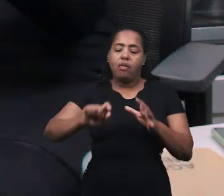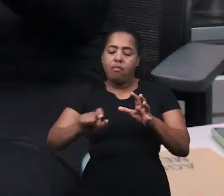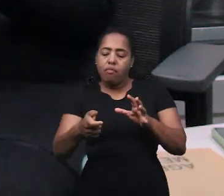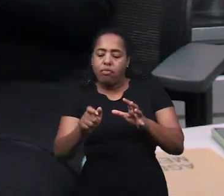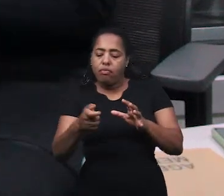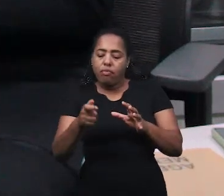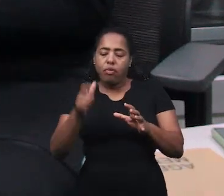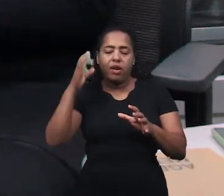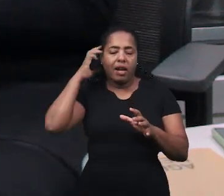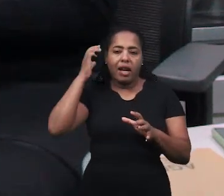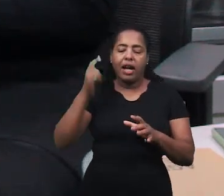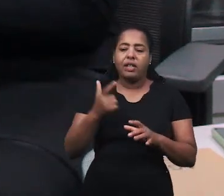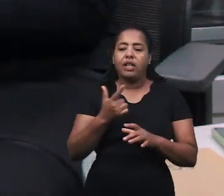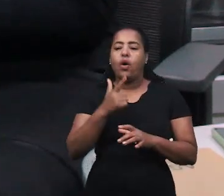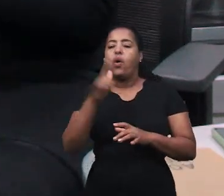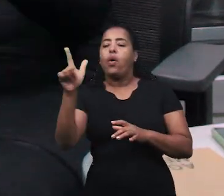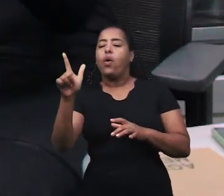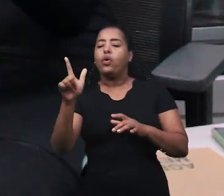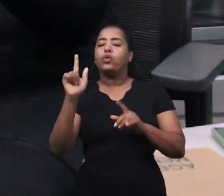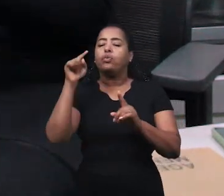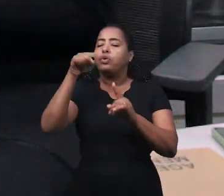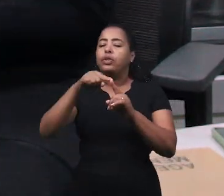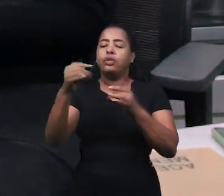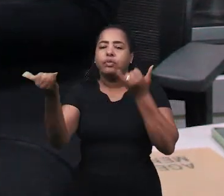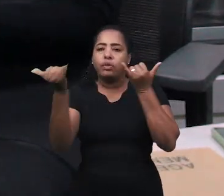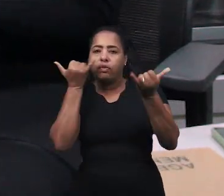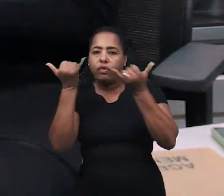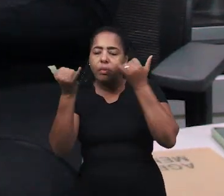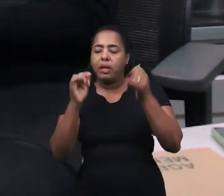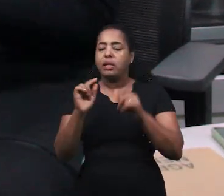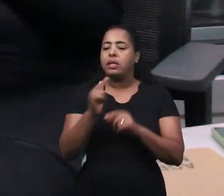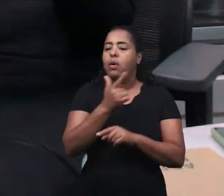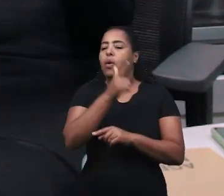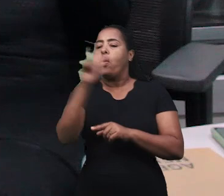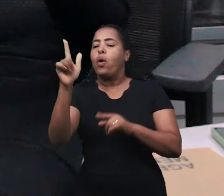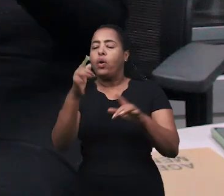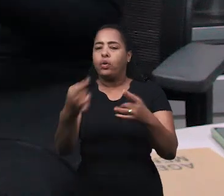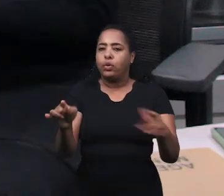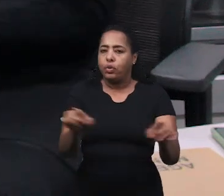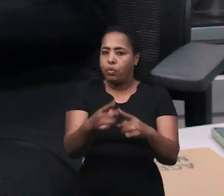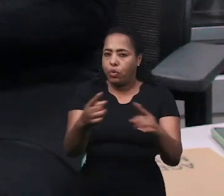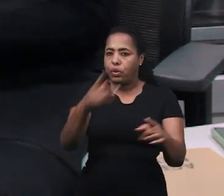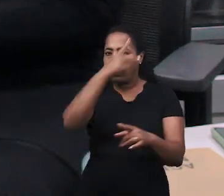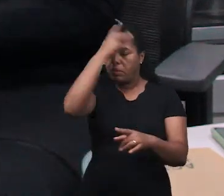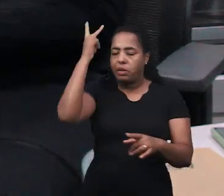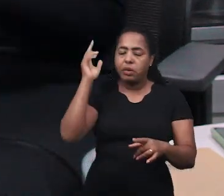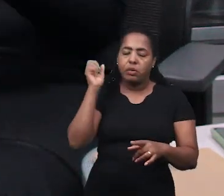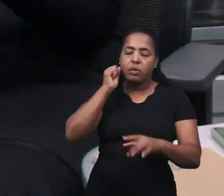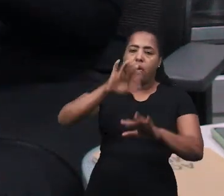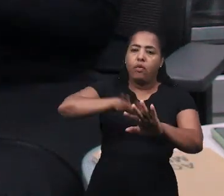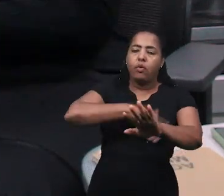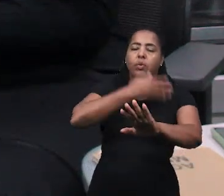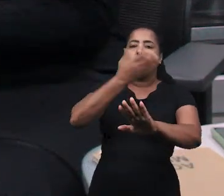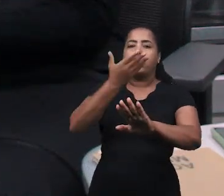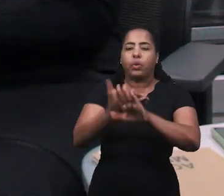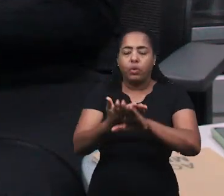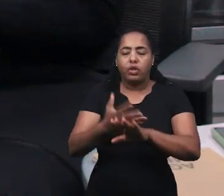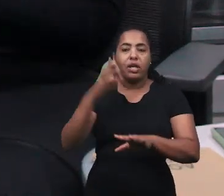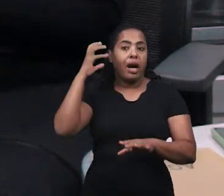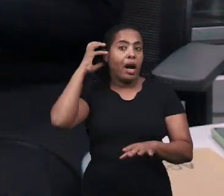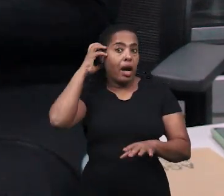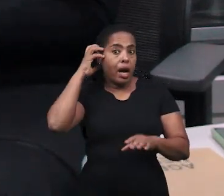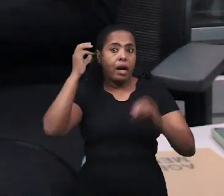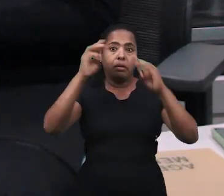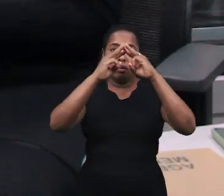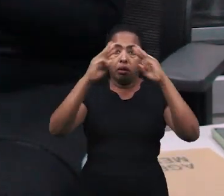quando a gente liga o rádio, que tem o objetivo de informar, outros têm o objetivo de trazer música mesmo para os ouvintes durante todo o dia.